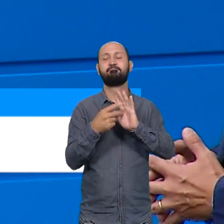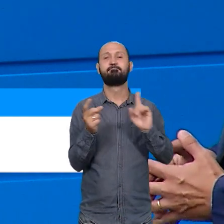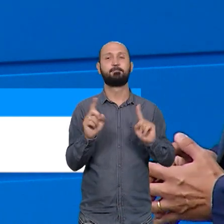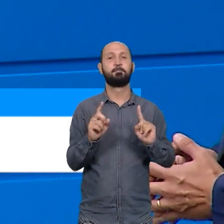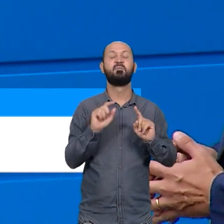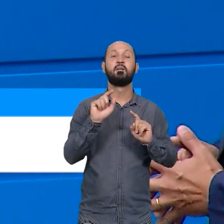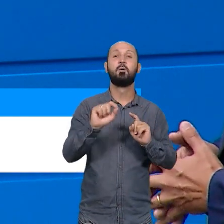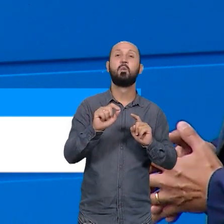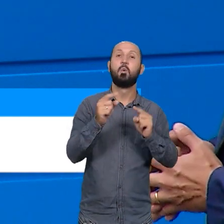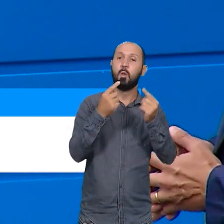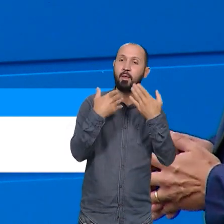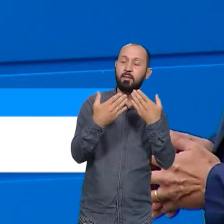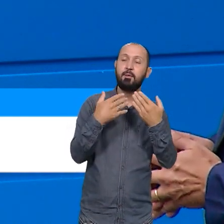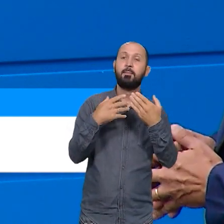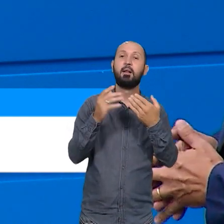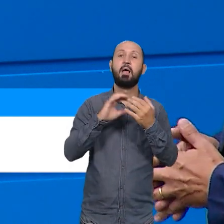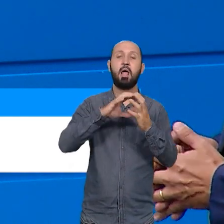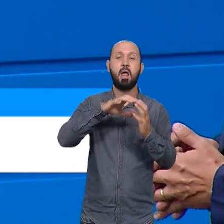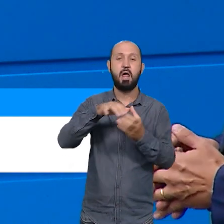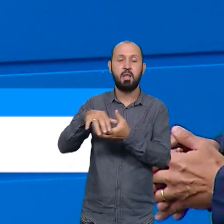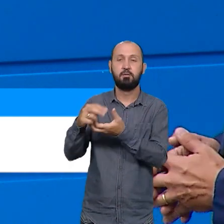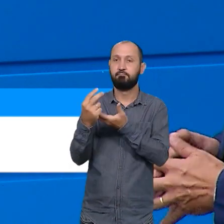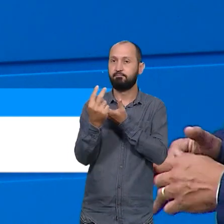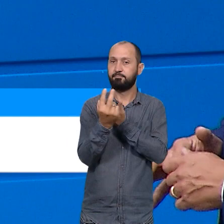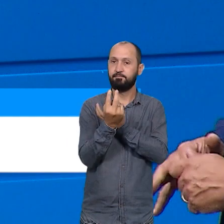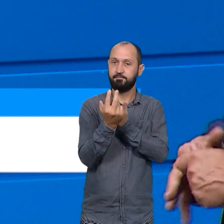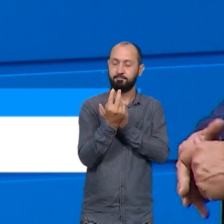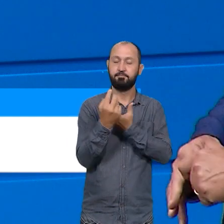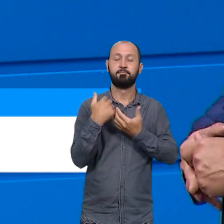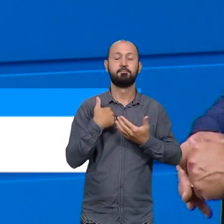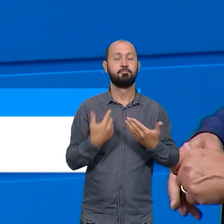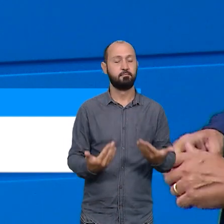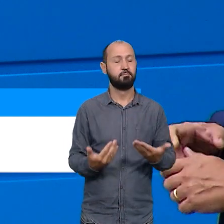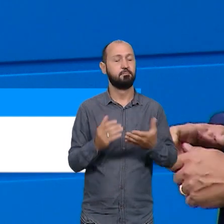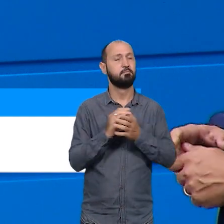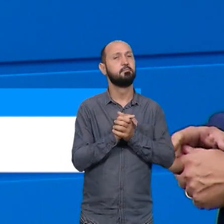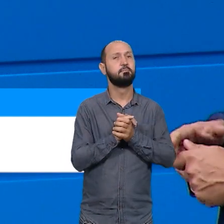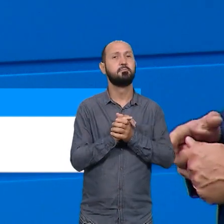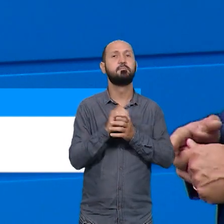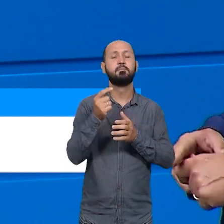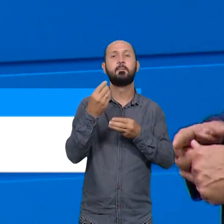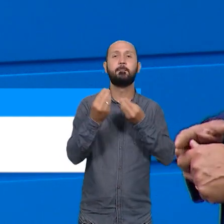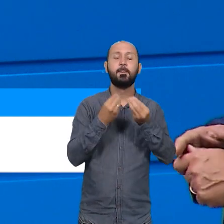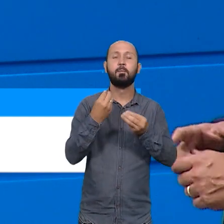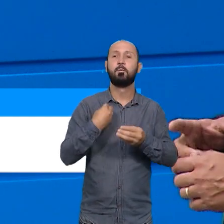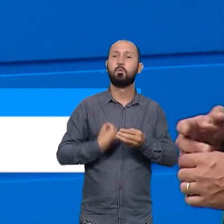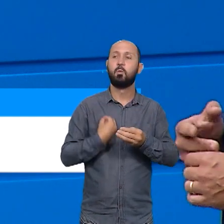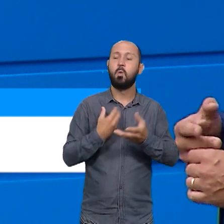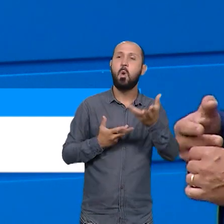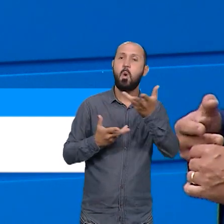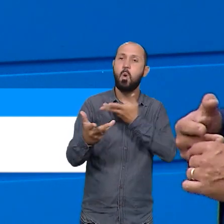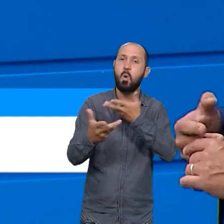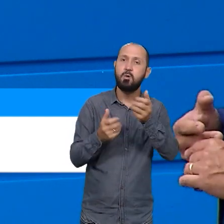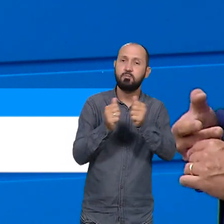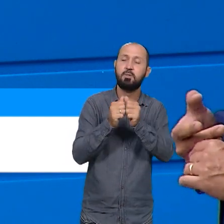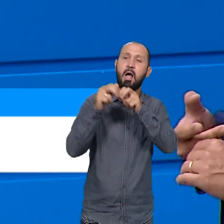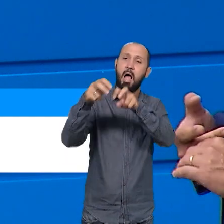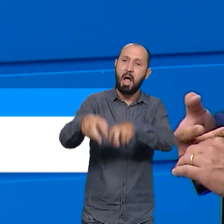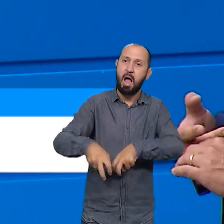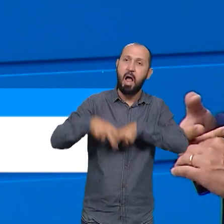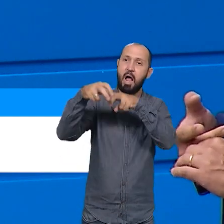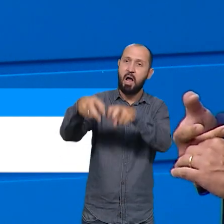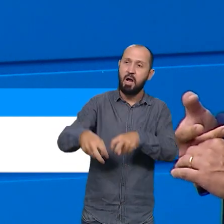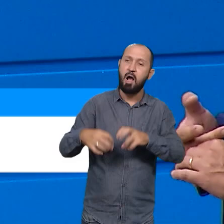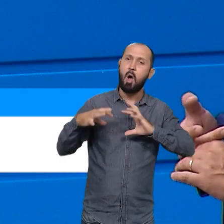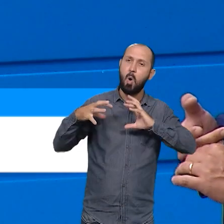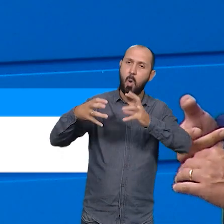sentido, o debate é na sustentabilidade, é no convívio entre a